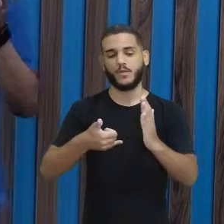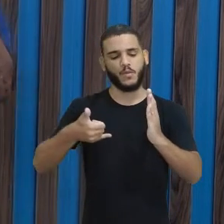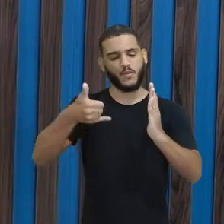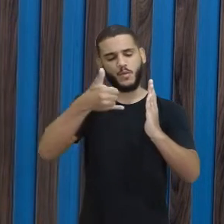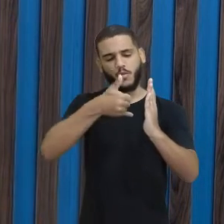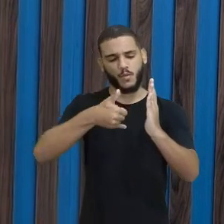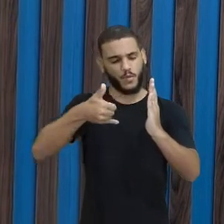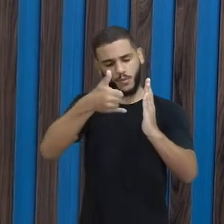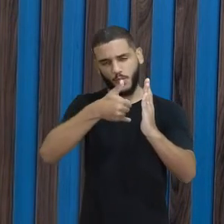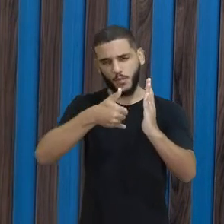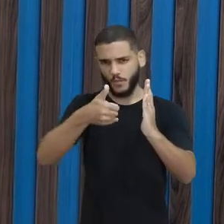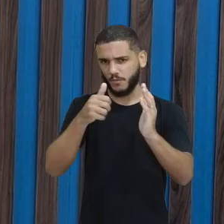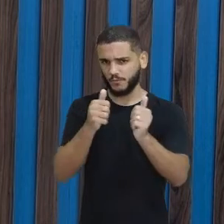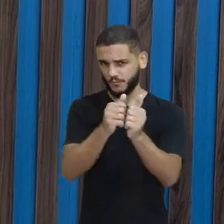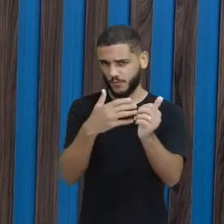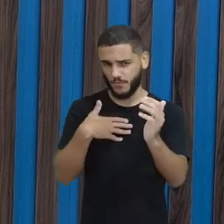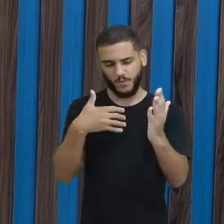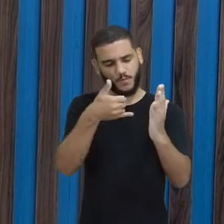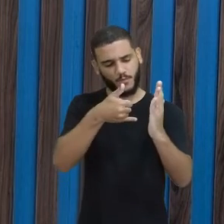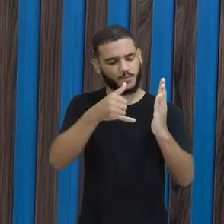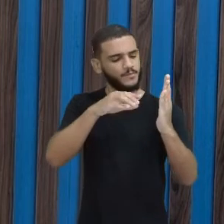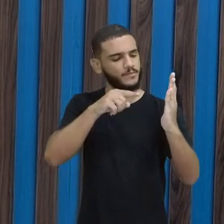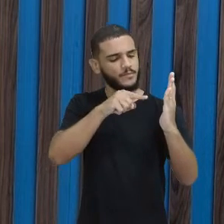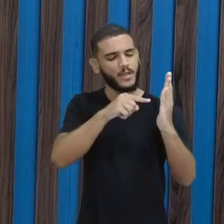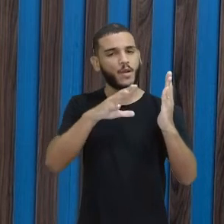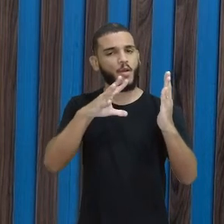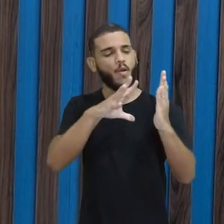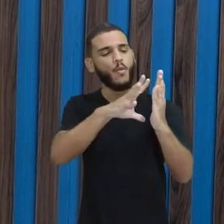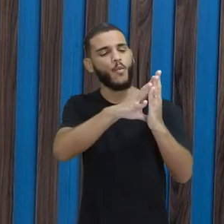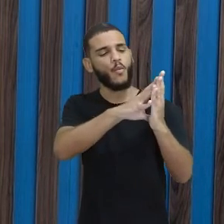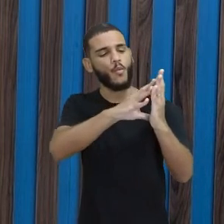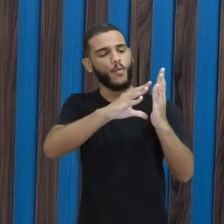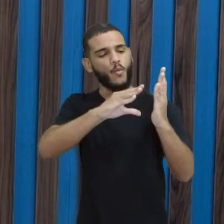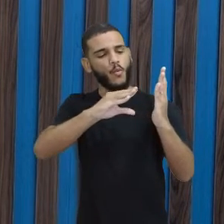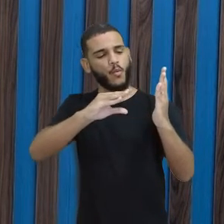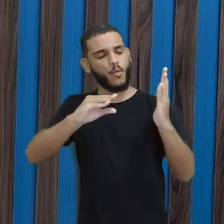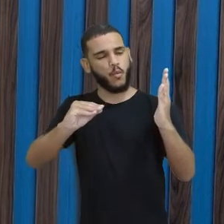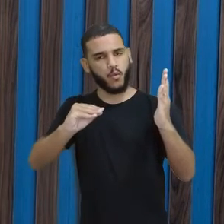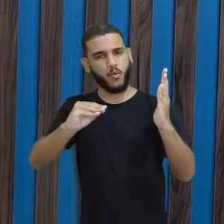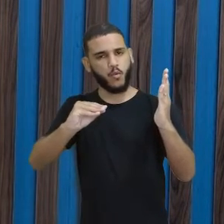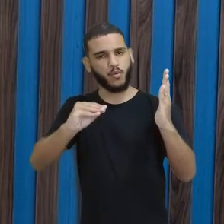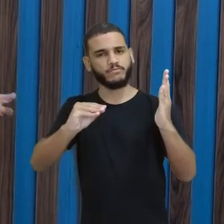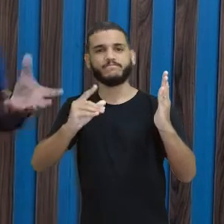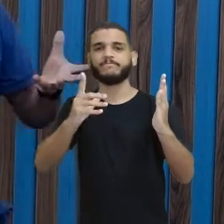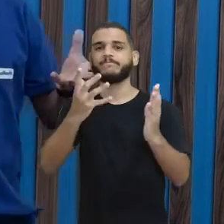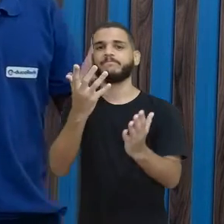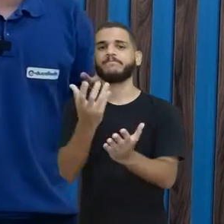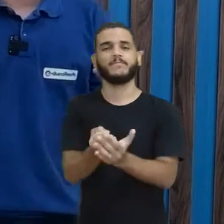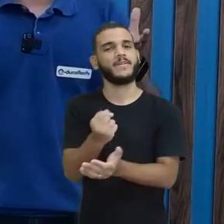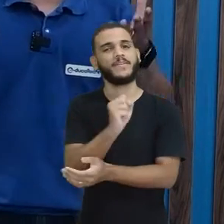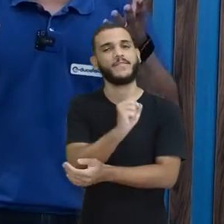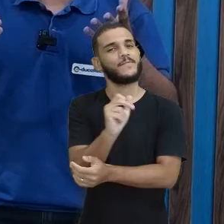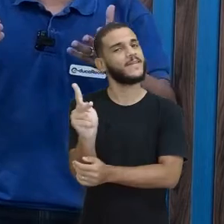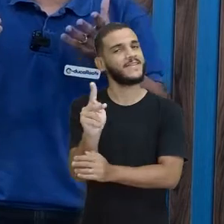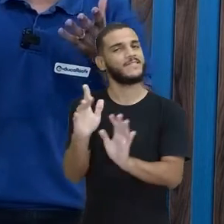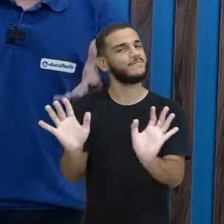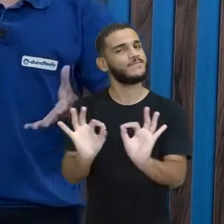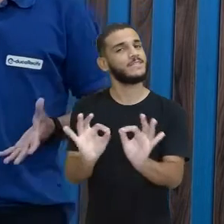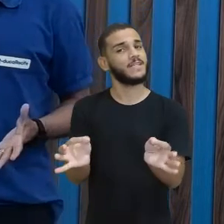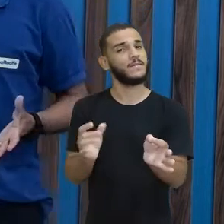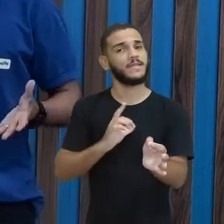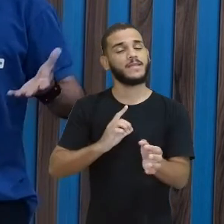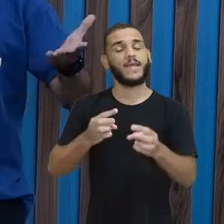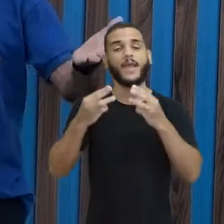cá, vem. Aponta para cá, isso, vai gerar um link, clica nesse link e baixa o aplicativo. Coloca a tua